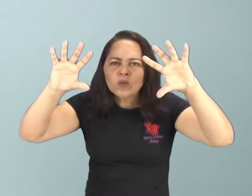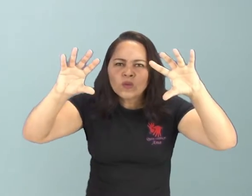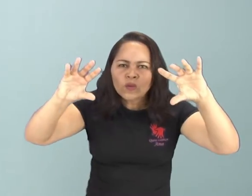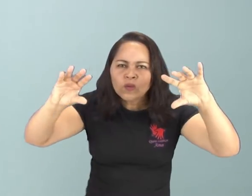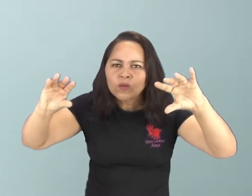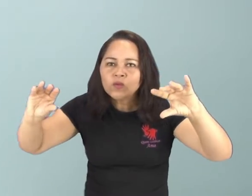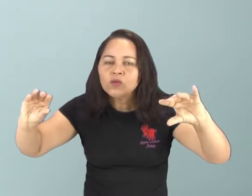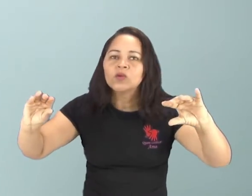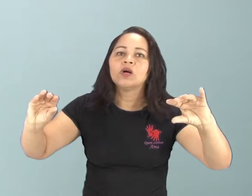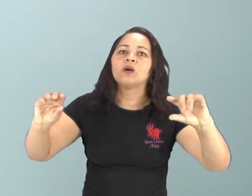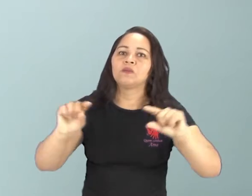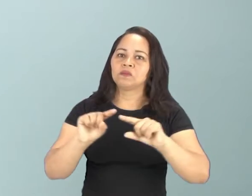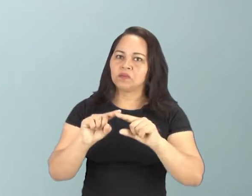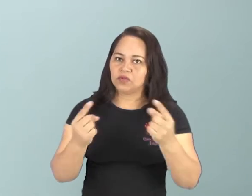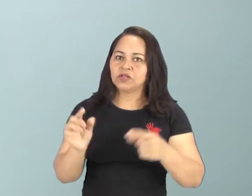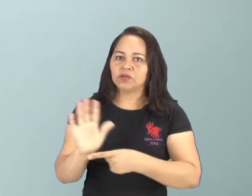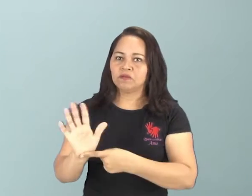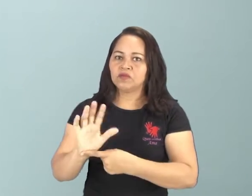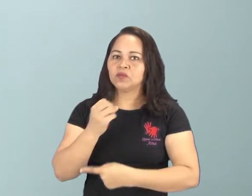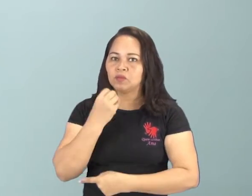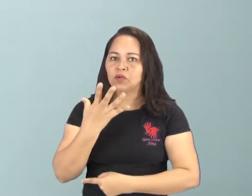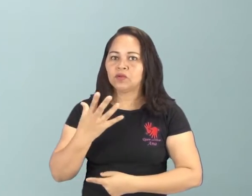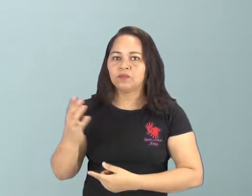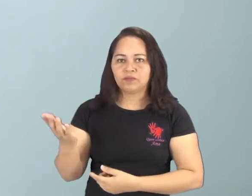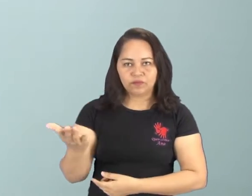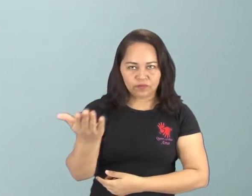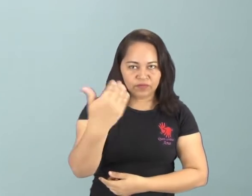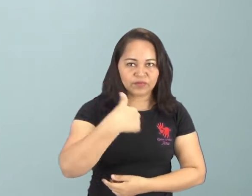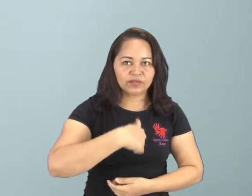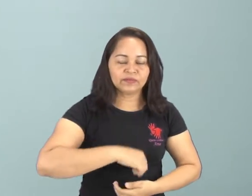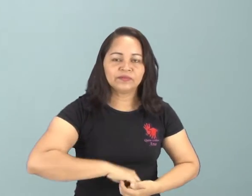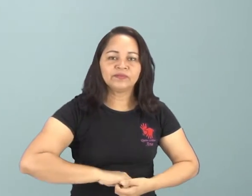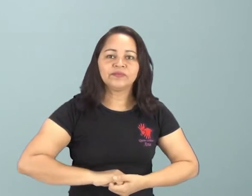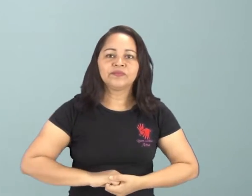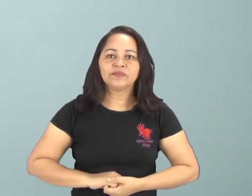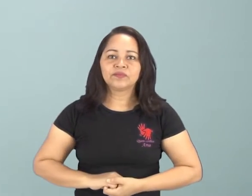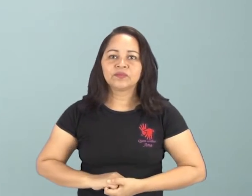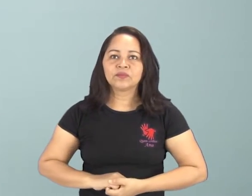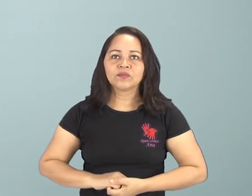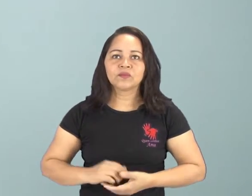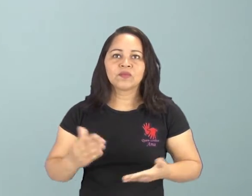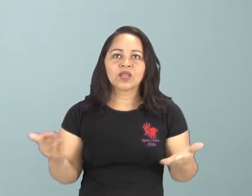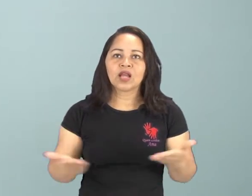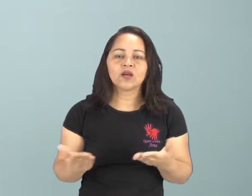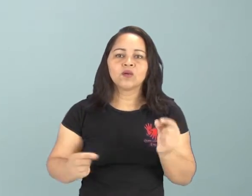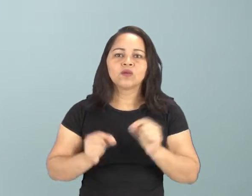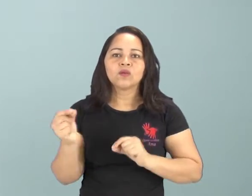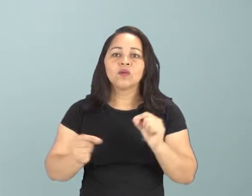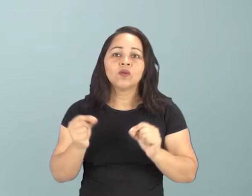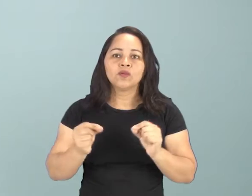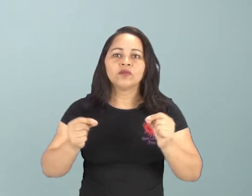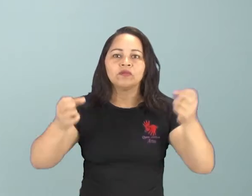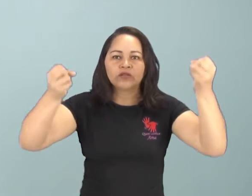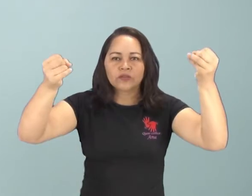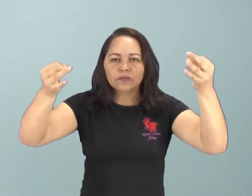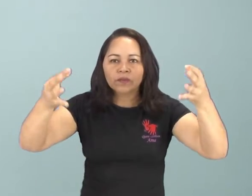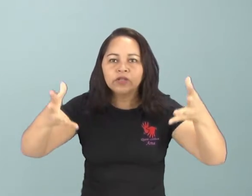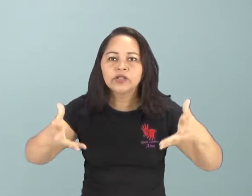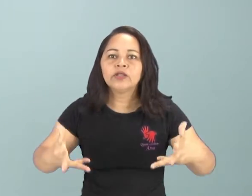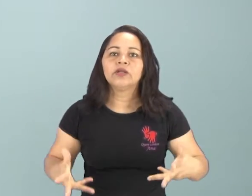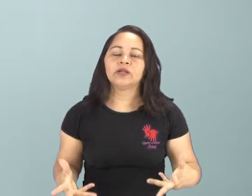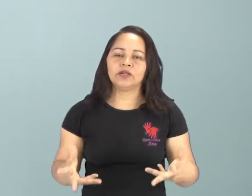né? Então, mas é um filme bem interessante. Vamos lá. Vamos para o enredo desse longa, né,